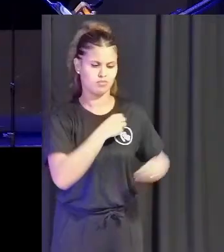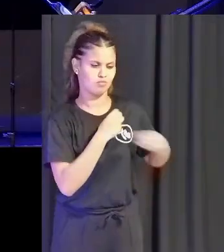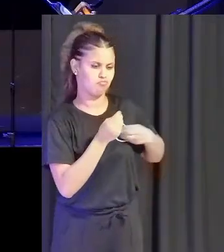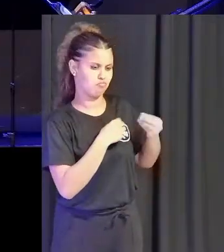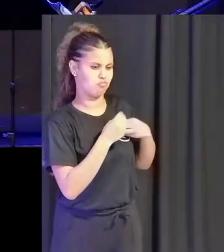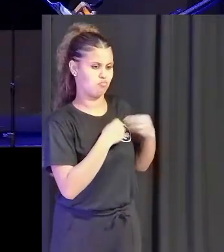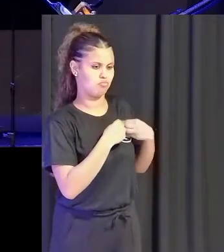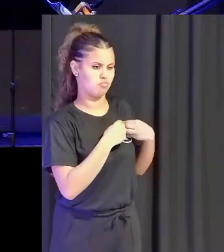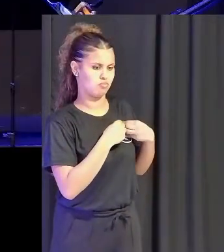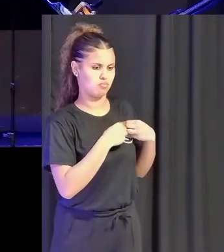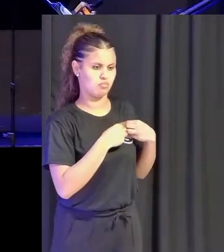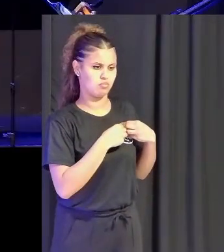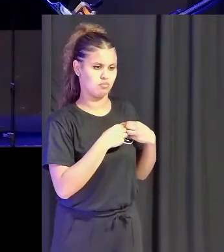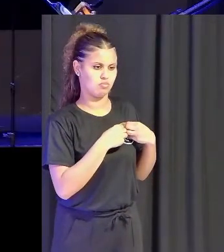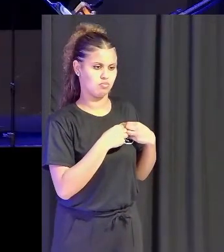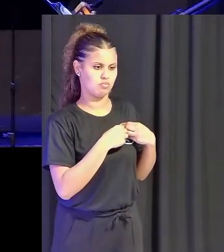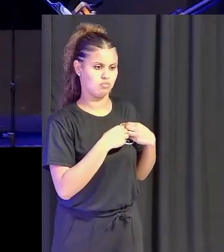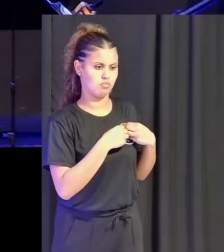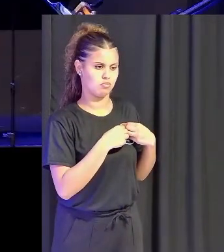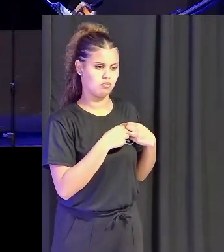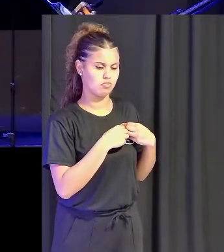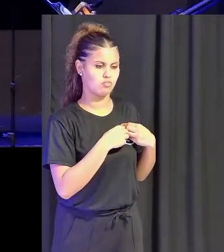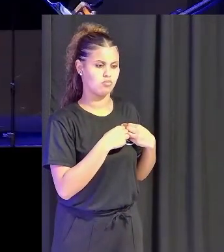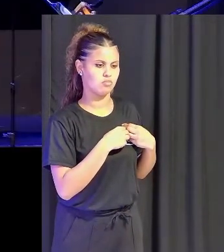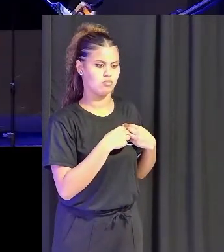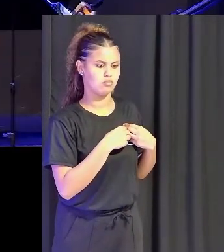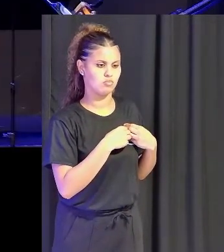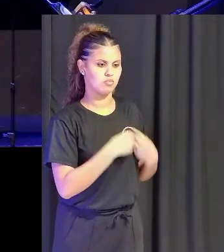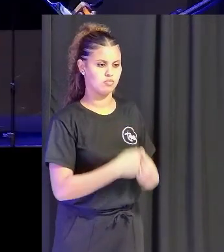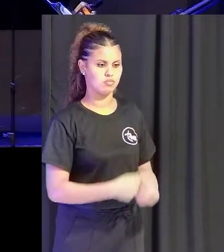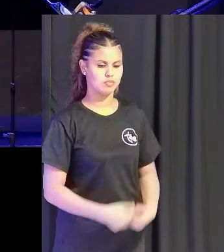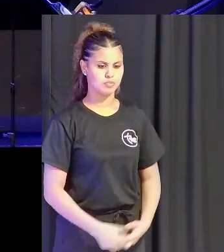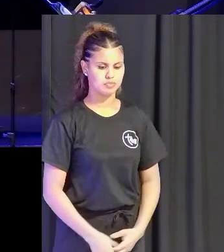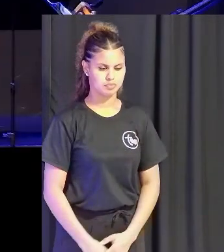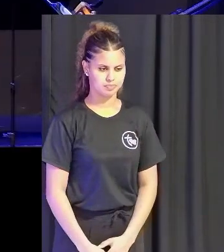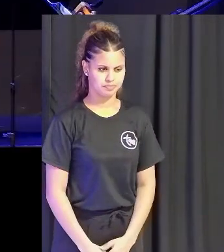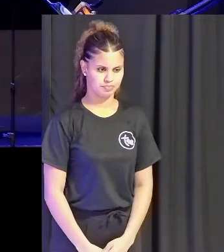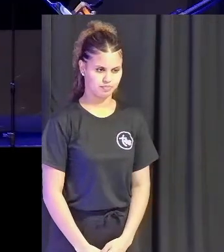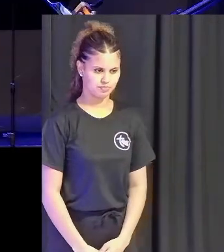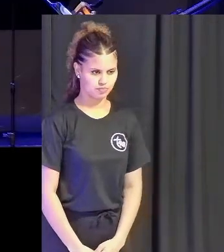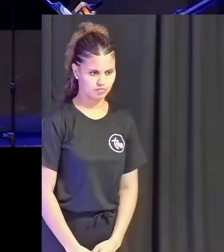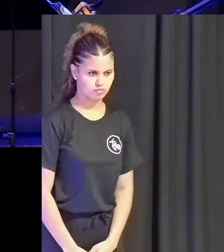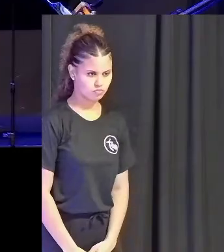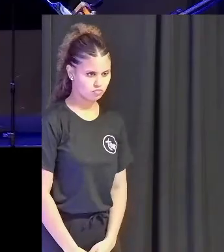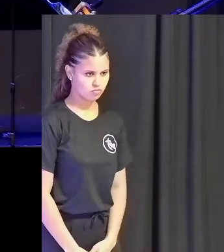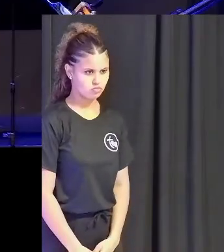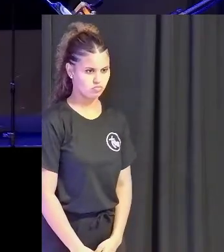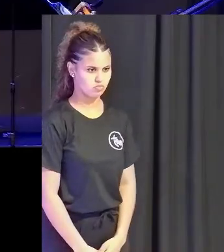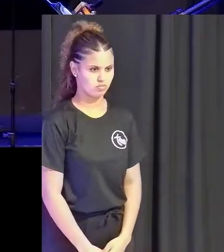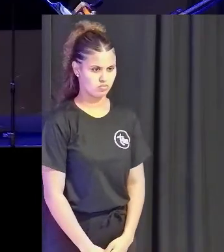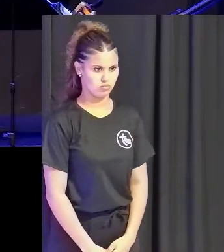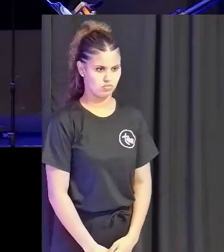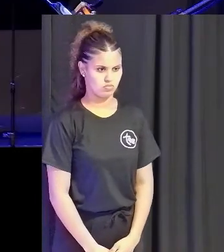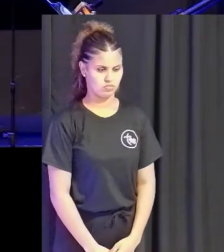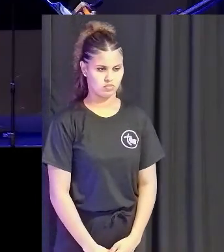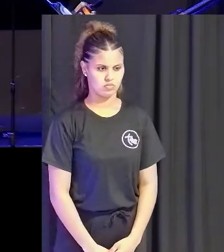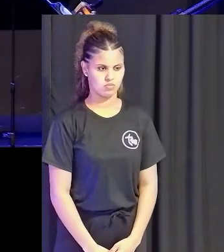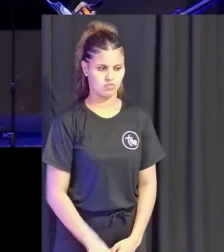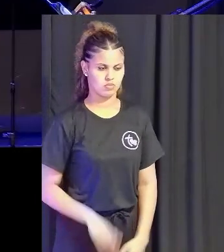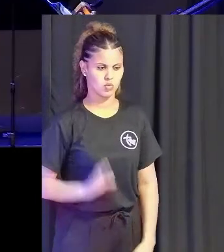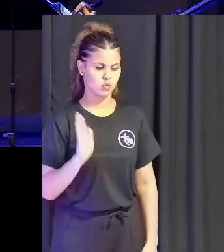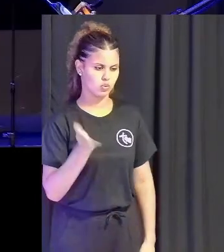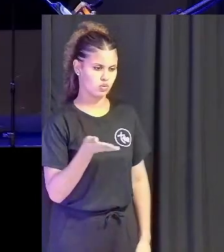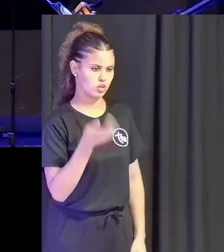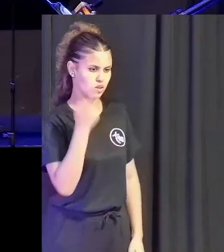pode afastar dos caminhos do Senhor. Eu já vi muitas pessoas criticarem